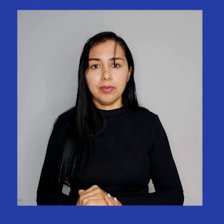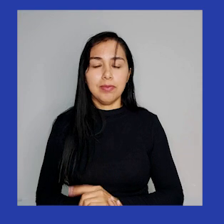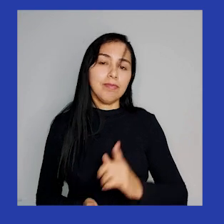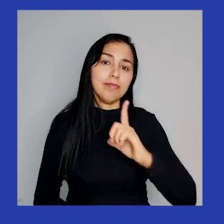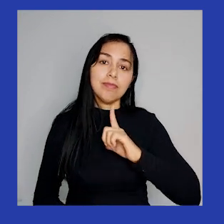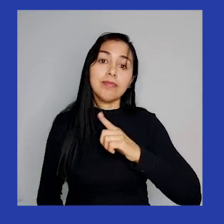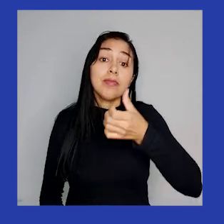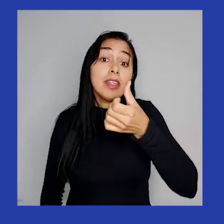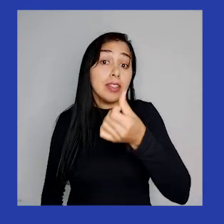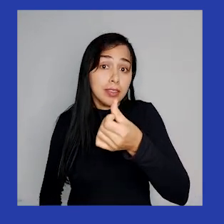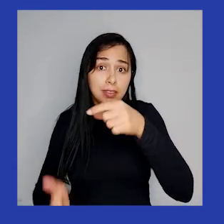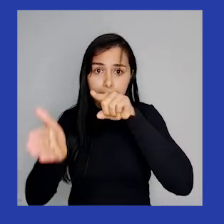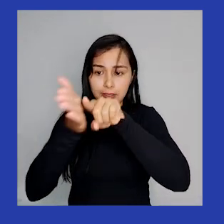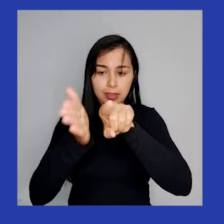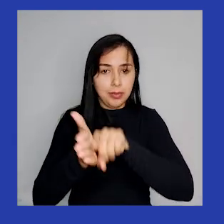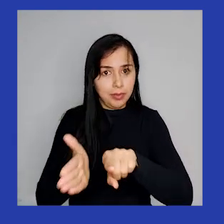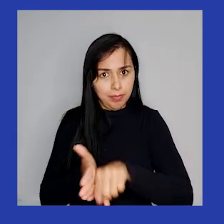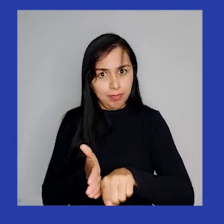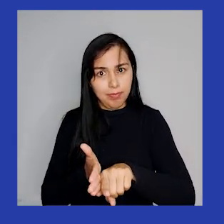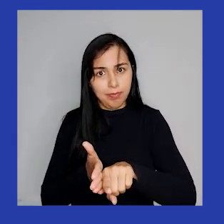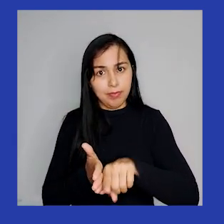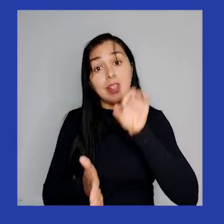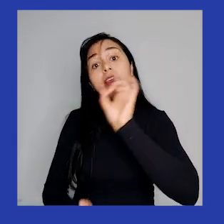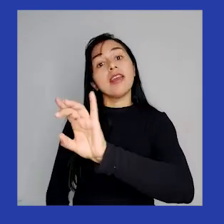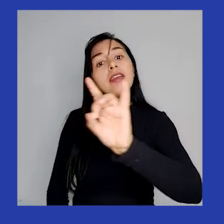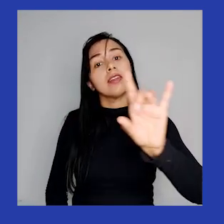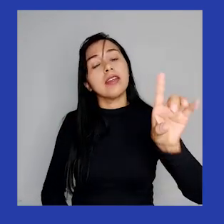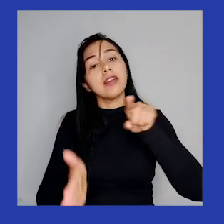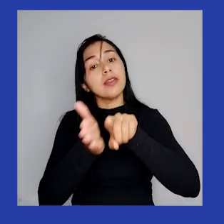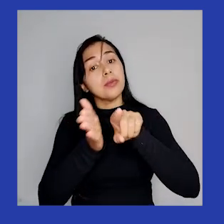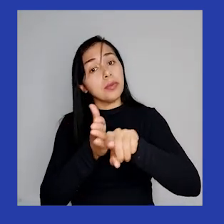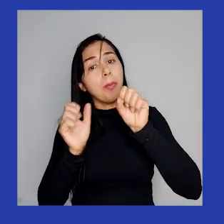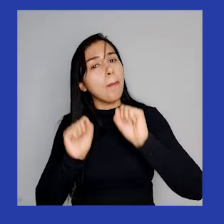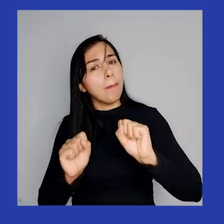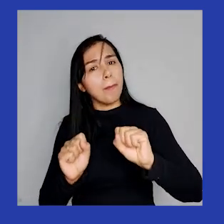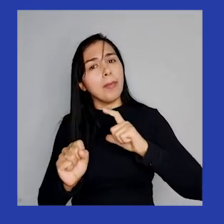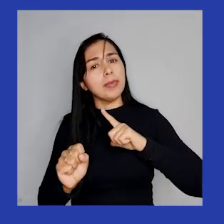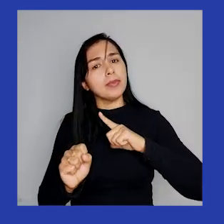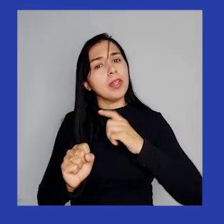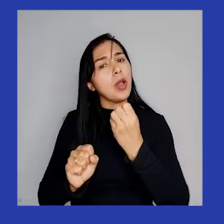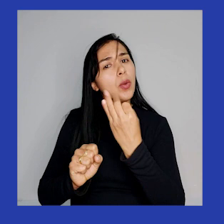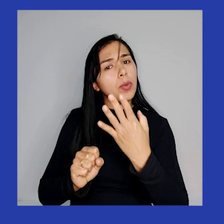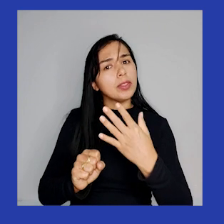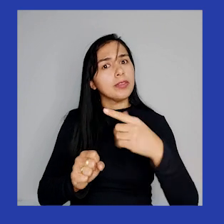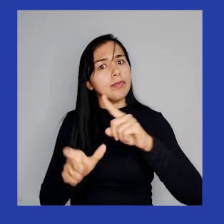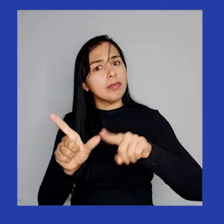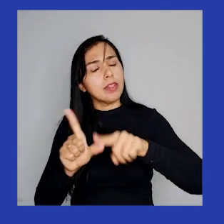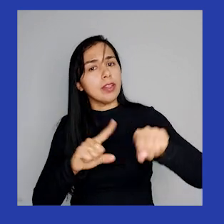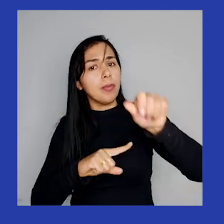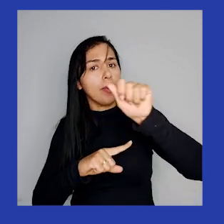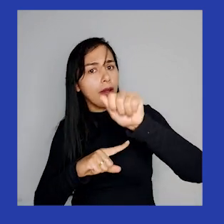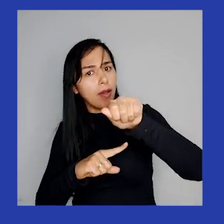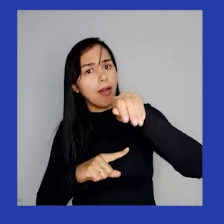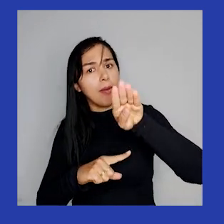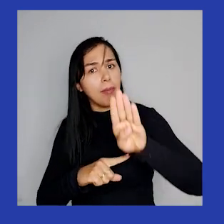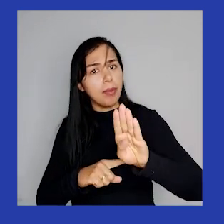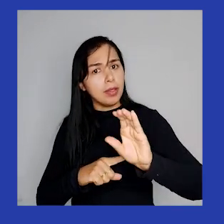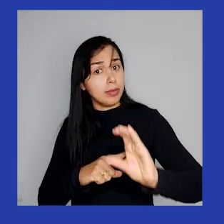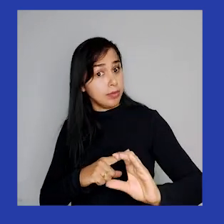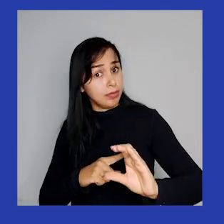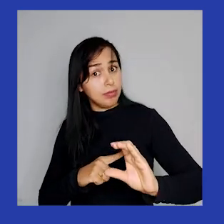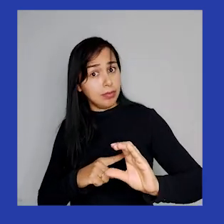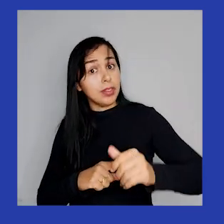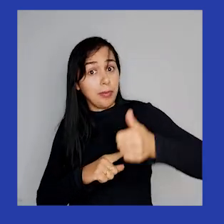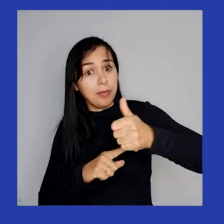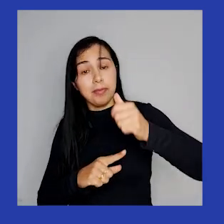6 questões e essas questões elas podem variar os itens. Essa 1, por exemplo, ela tem o item A, o item